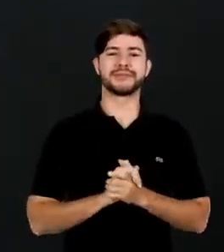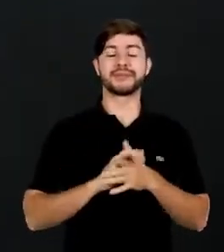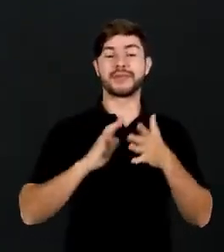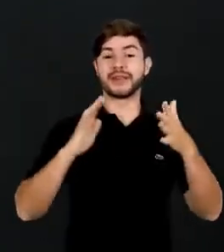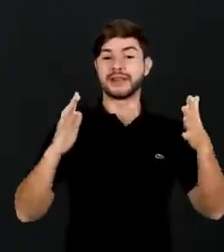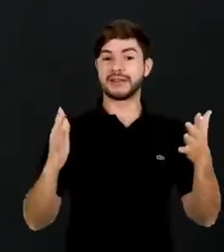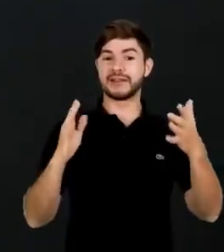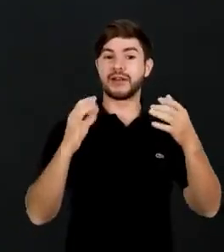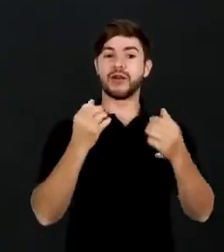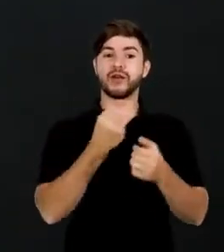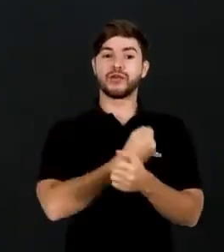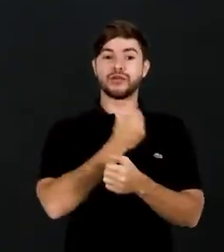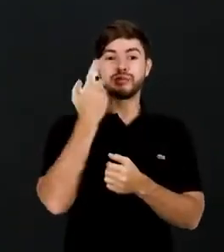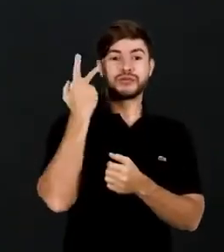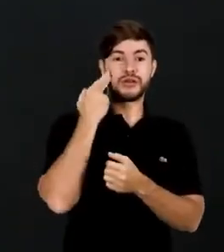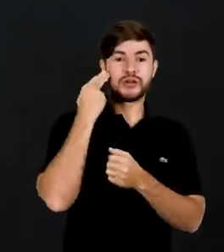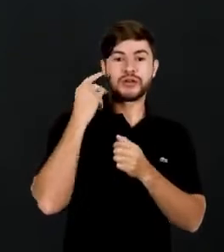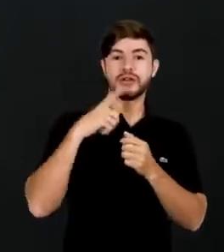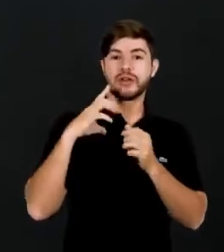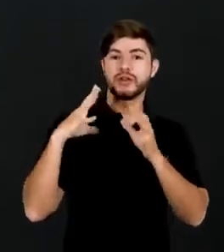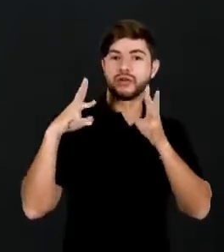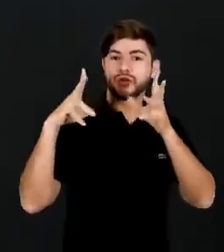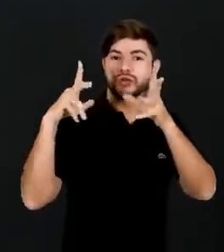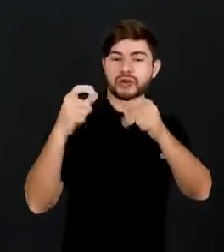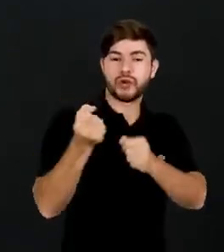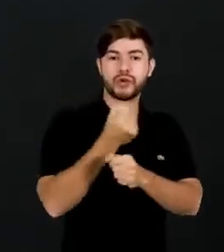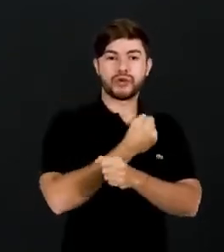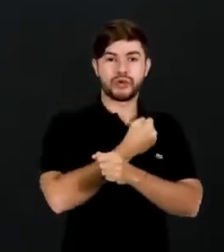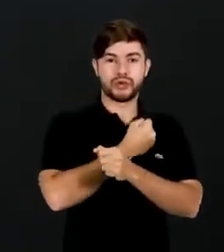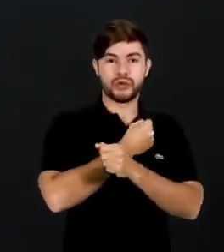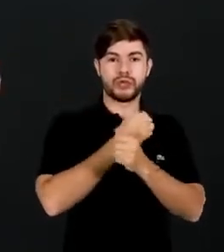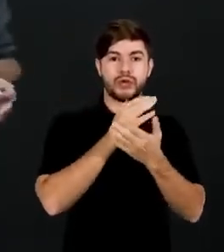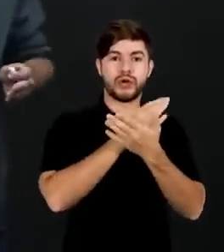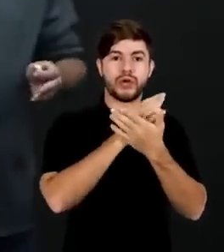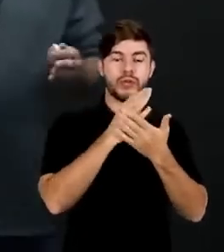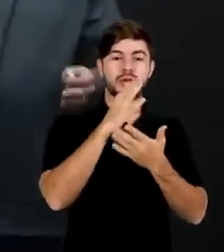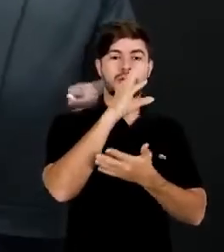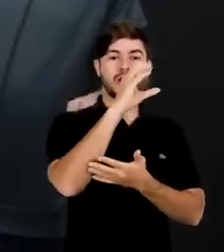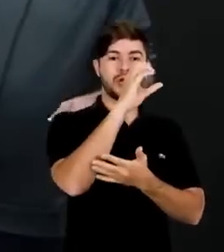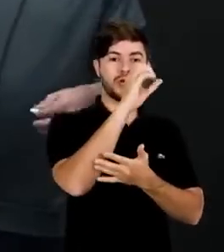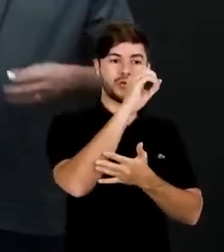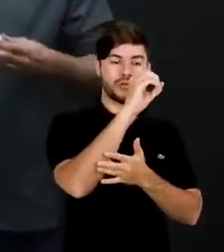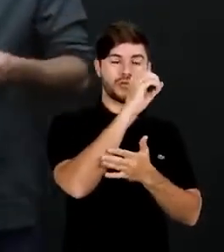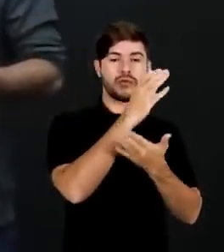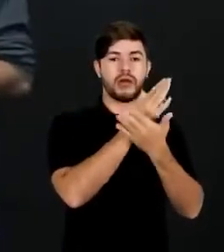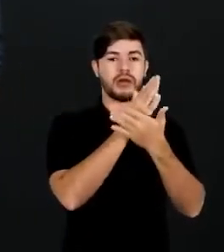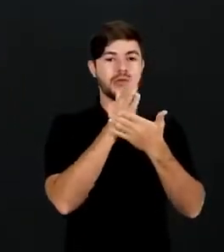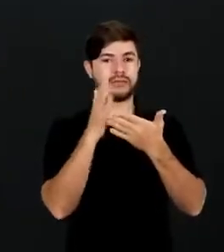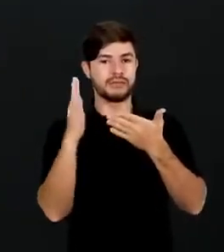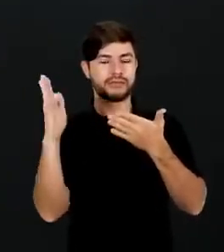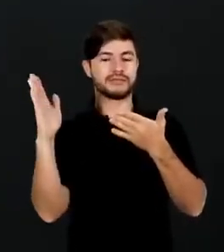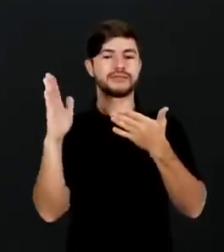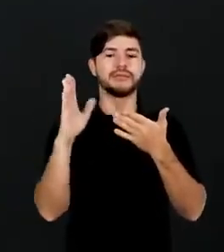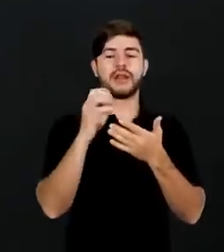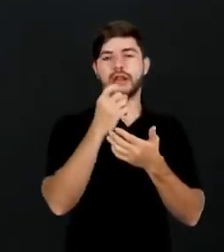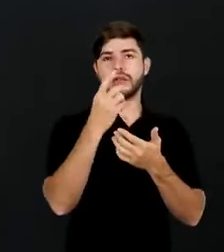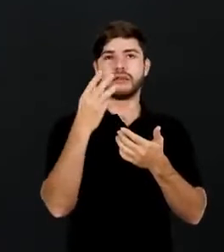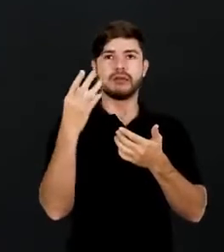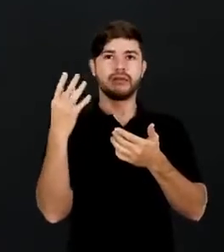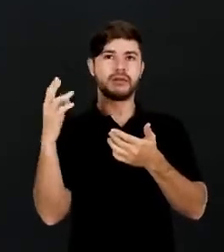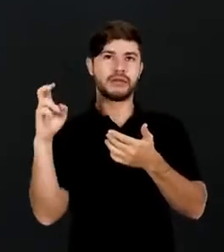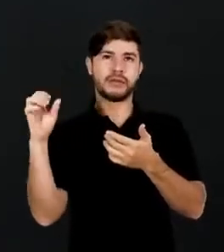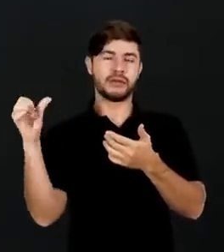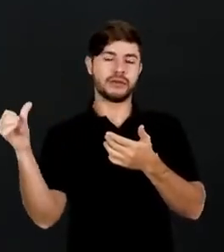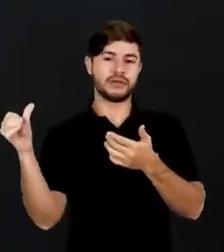os naturais envolvem todos os números da contagem normal a partir do zero. Então, 0, 1, 2, 3, 4,